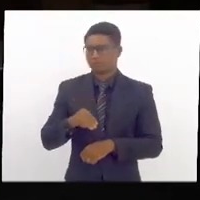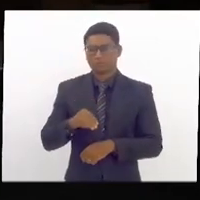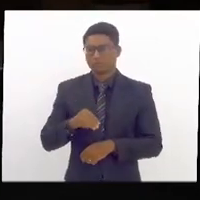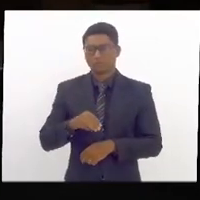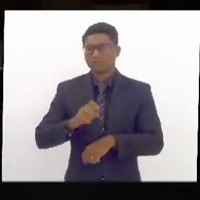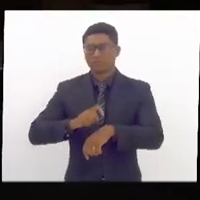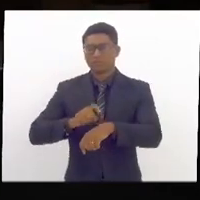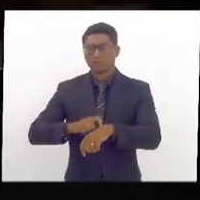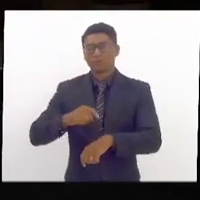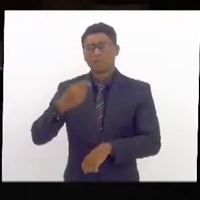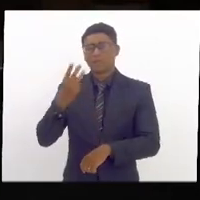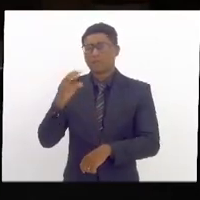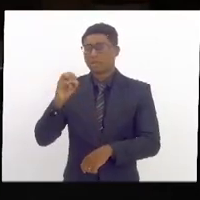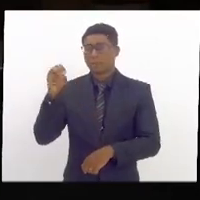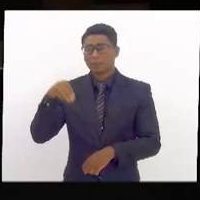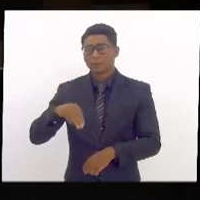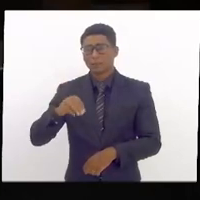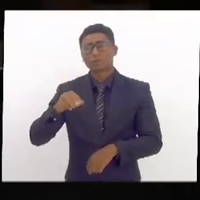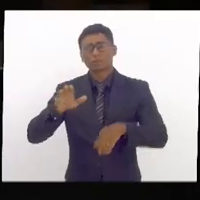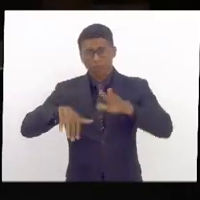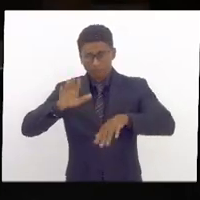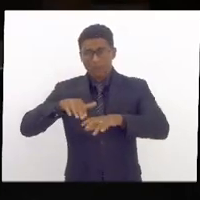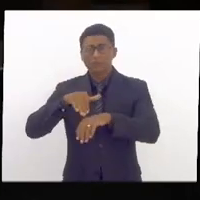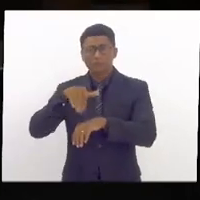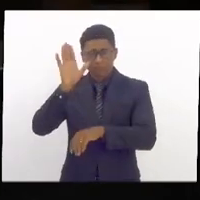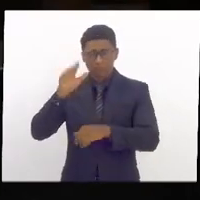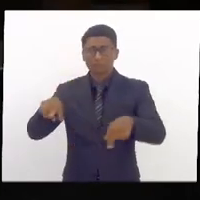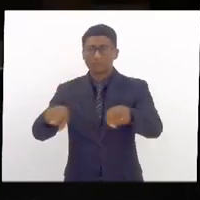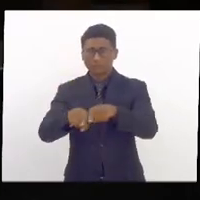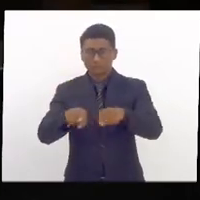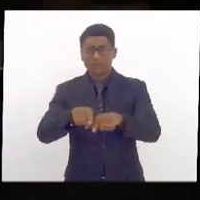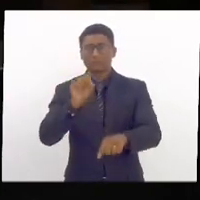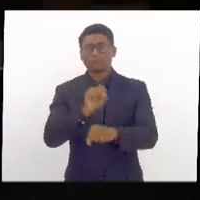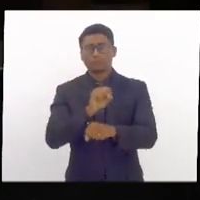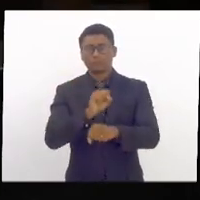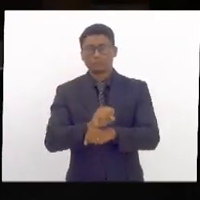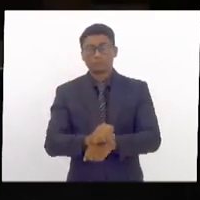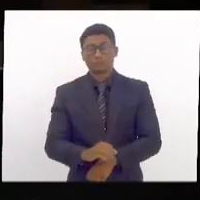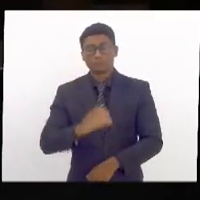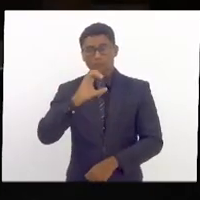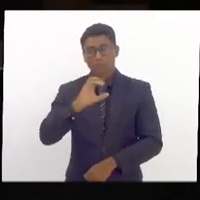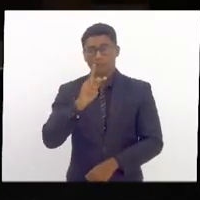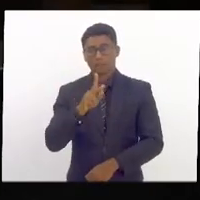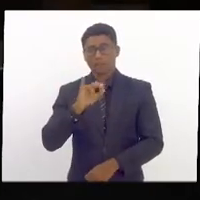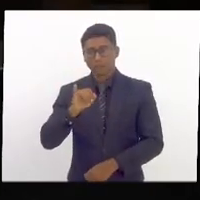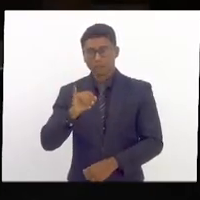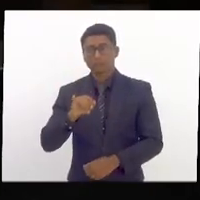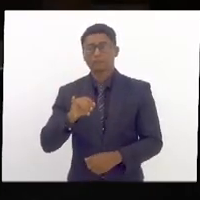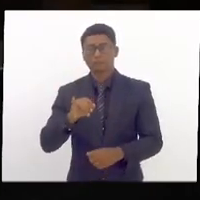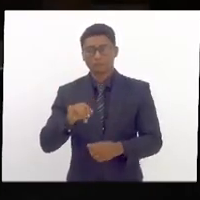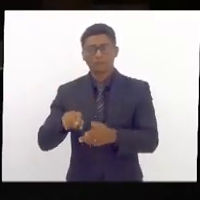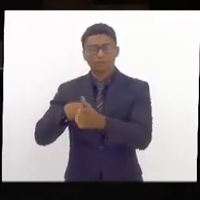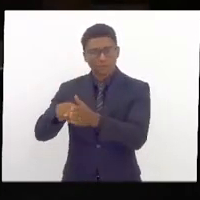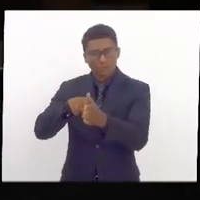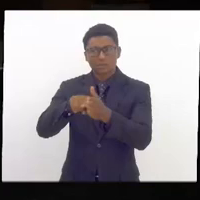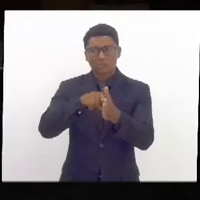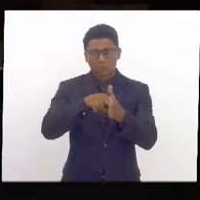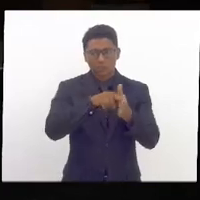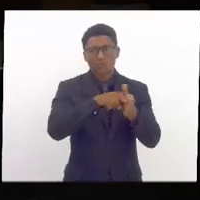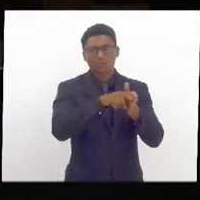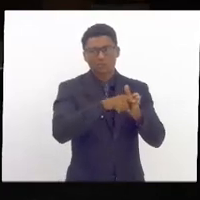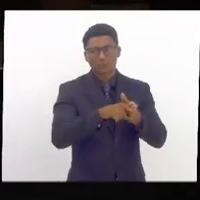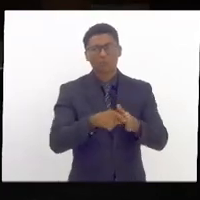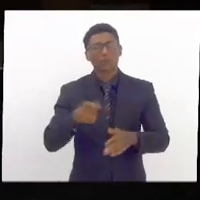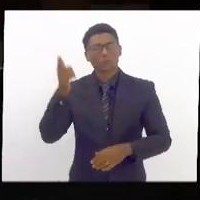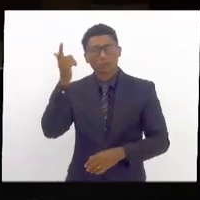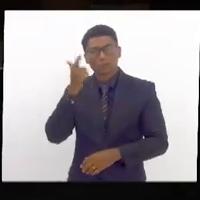30, até mais do que isso. Durante a CPI transcorreu durante esse tempo todo aqui na casa, nós conseguimos